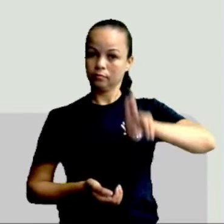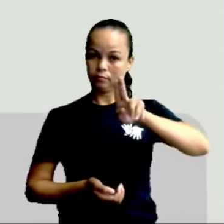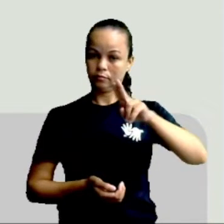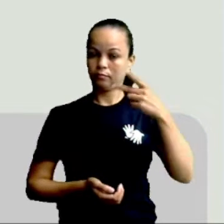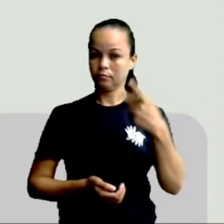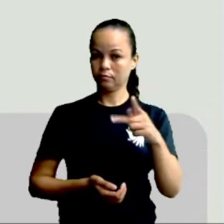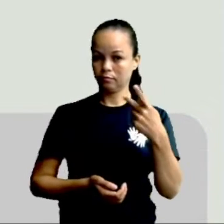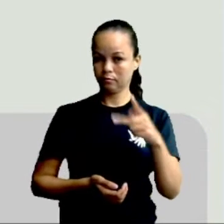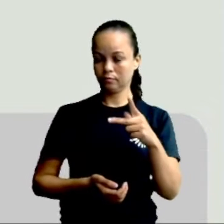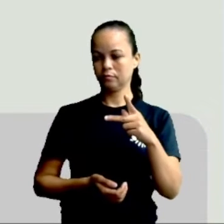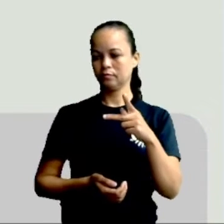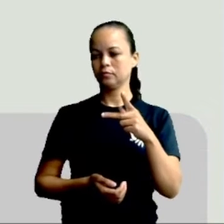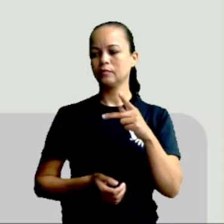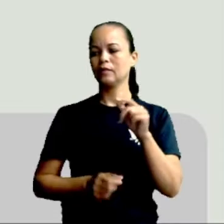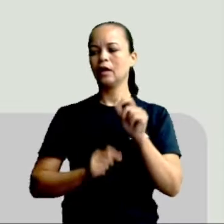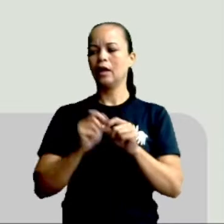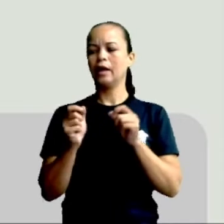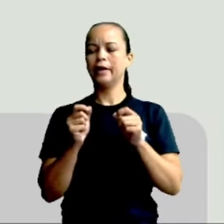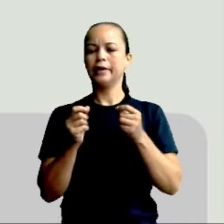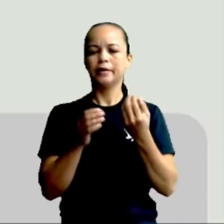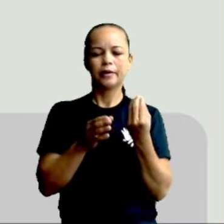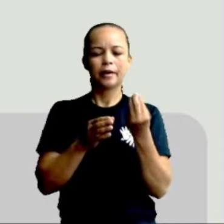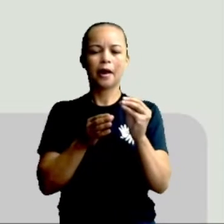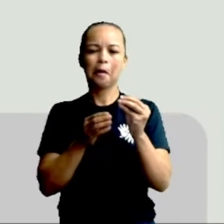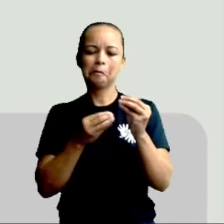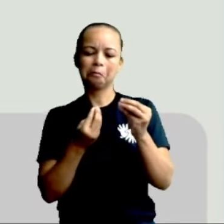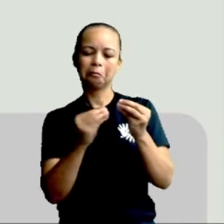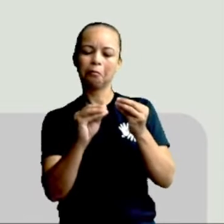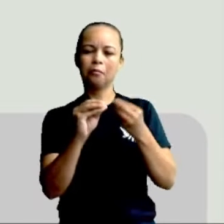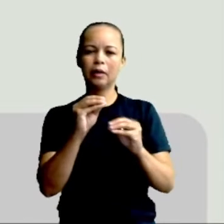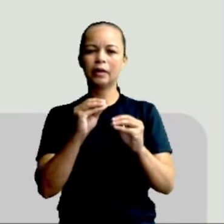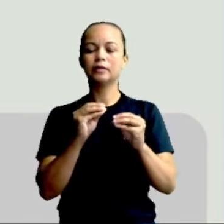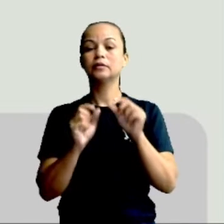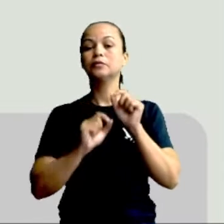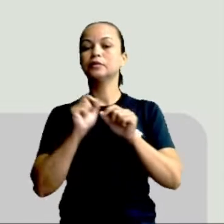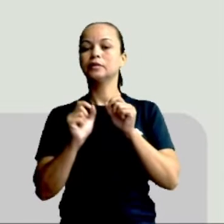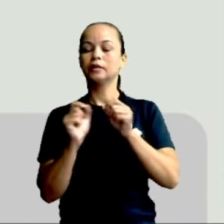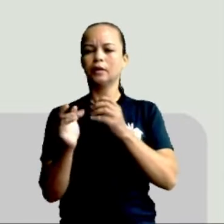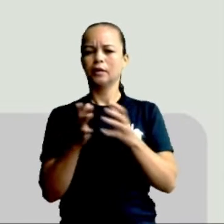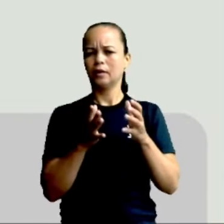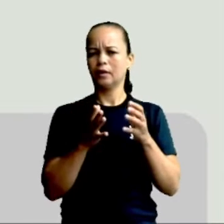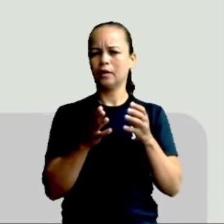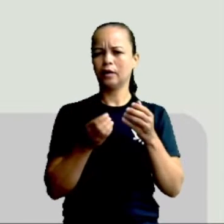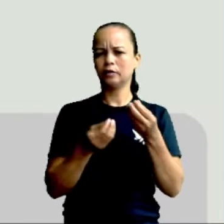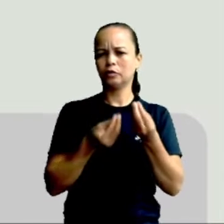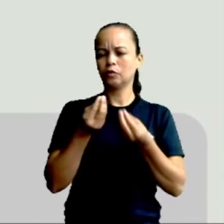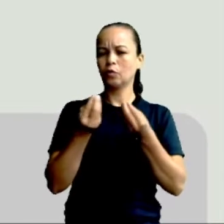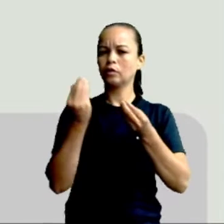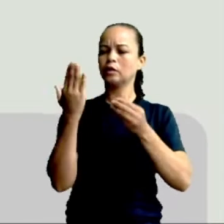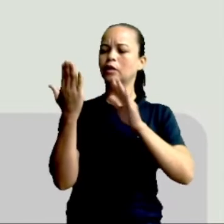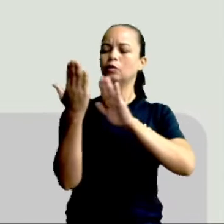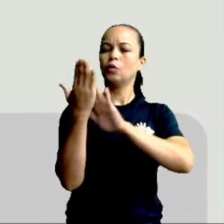utilizados em aplicações, bem como aonde eu consigo ver os espelhos